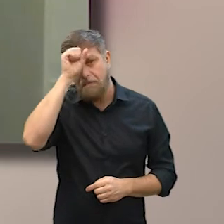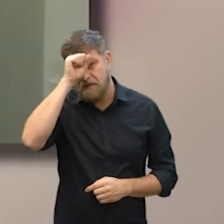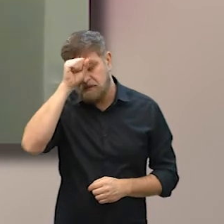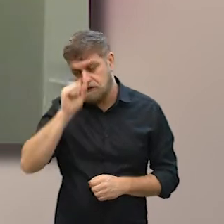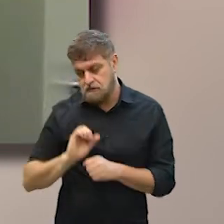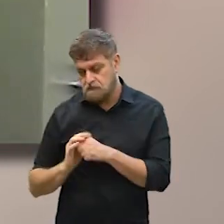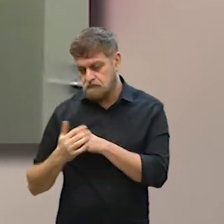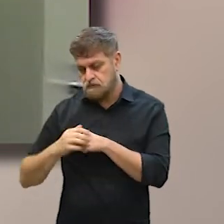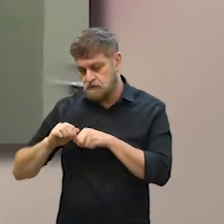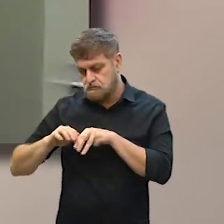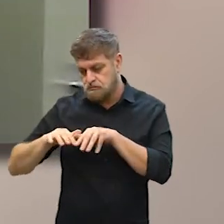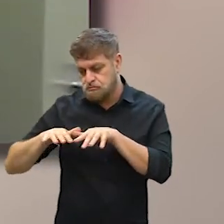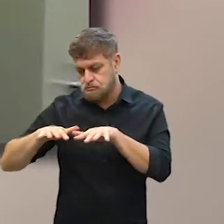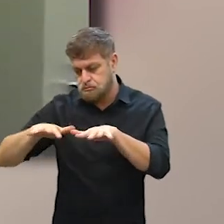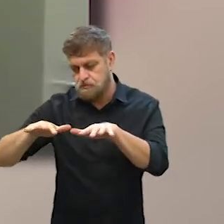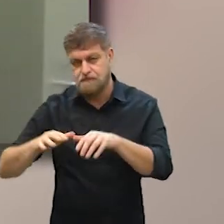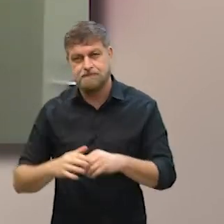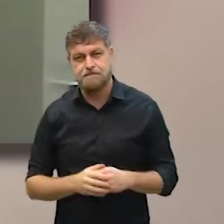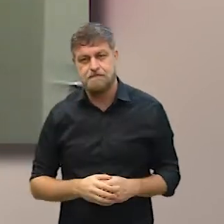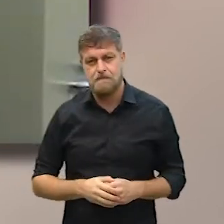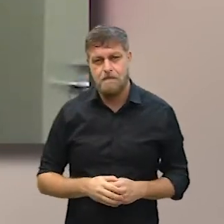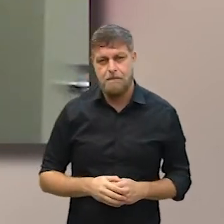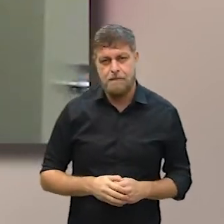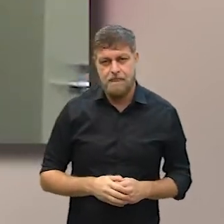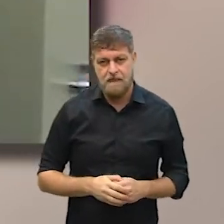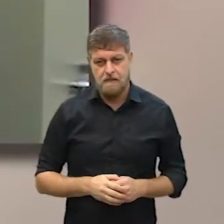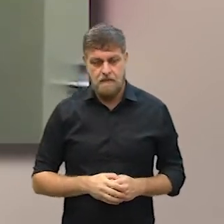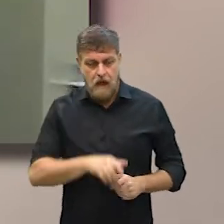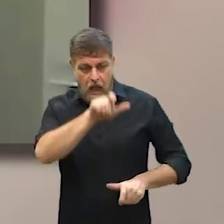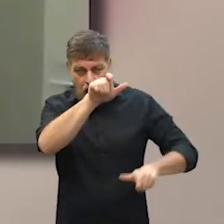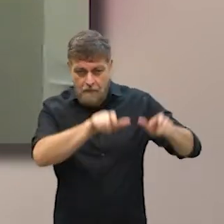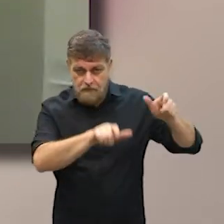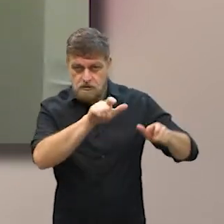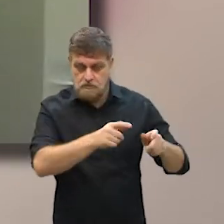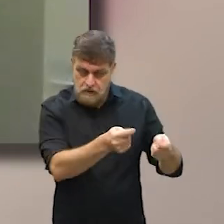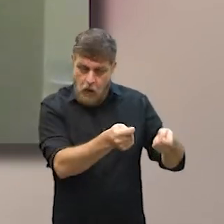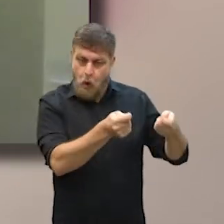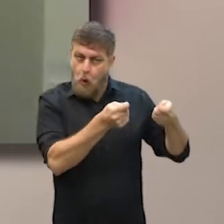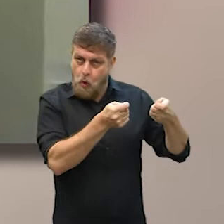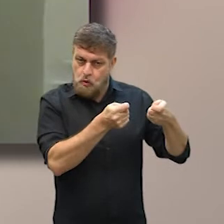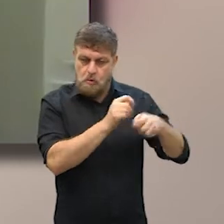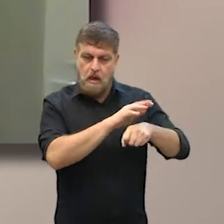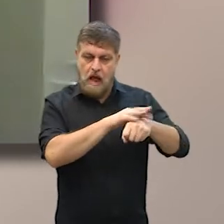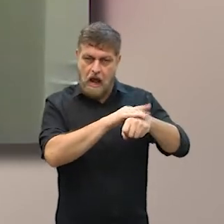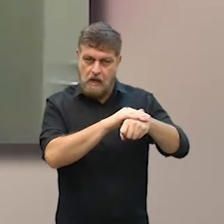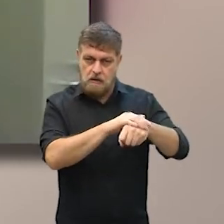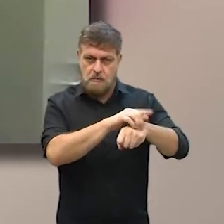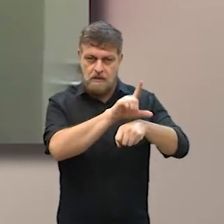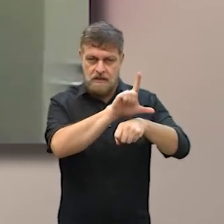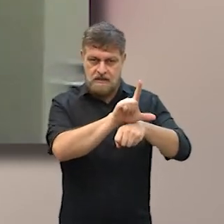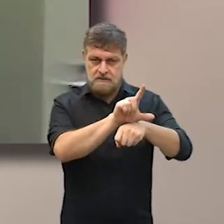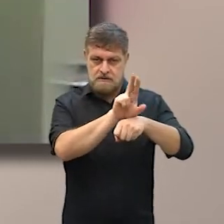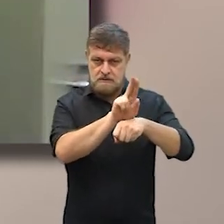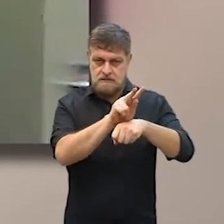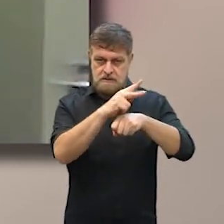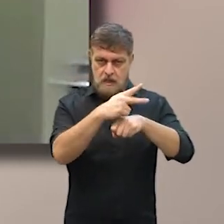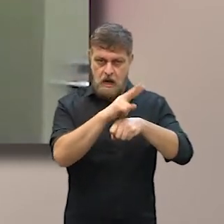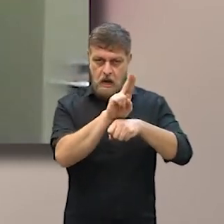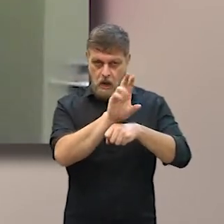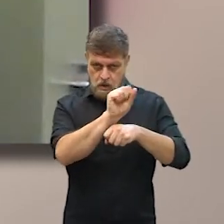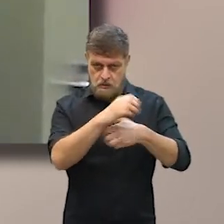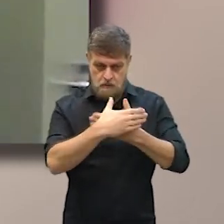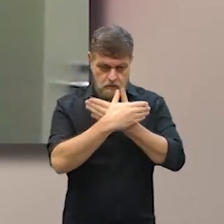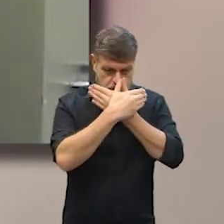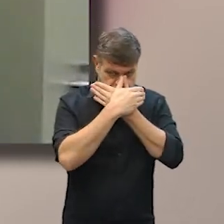a com o desenrolar da doença mas a em geral paciente que tá estável o que não têm atividade